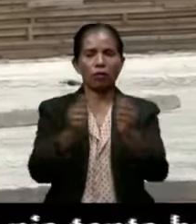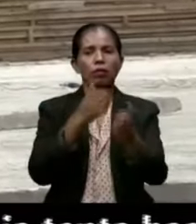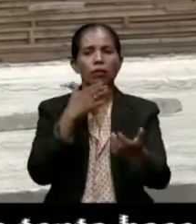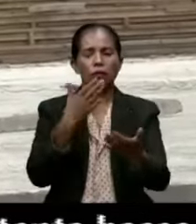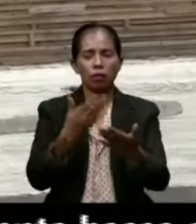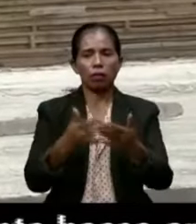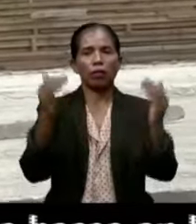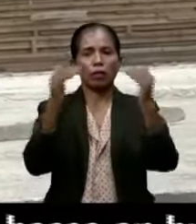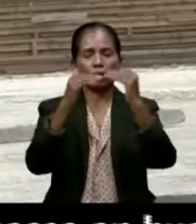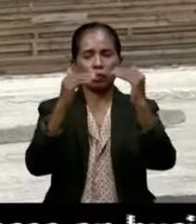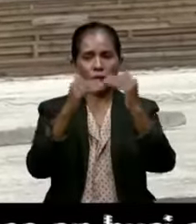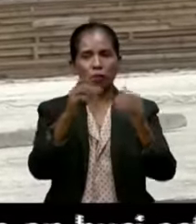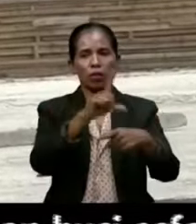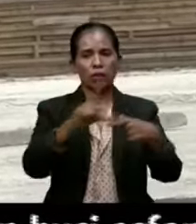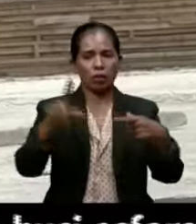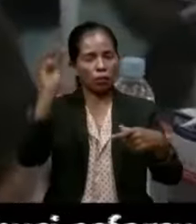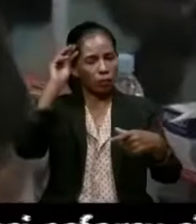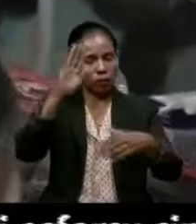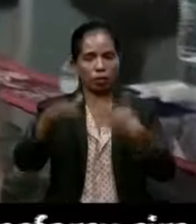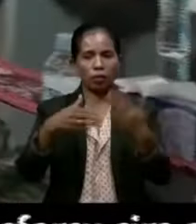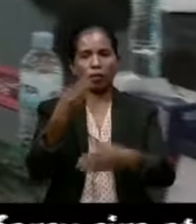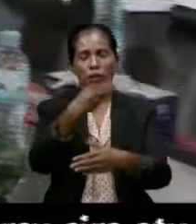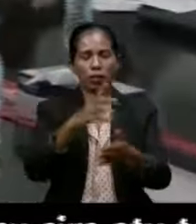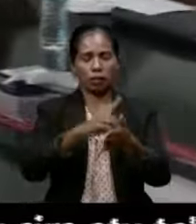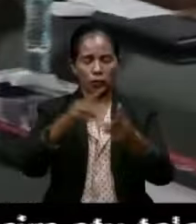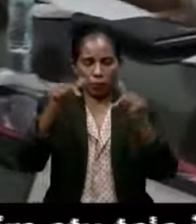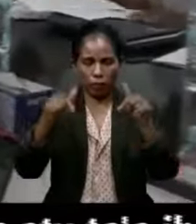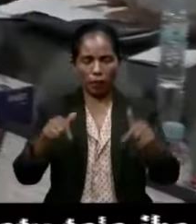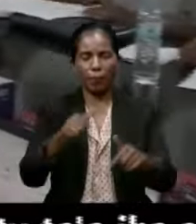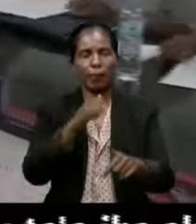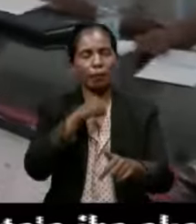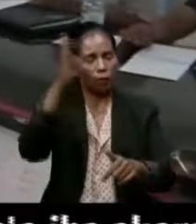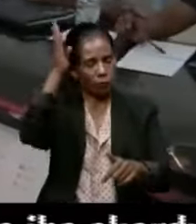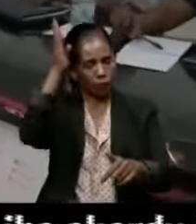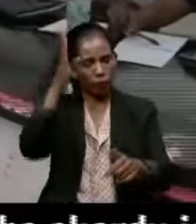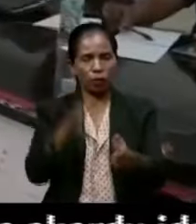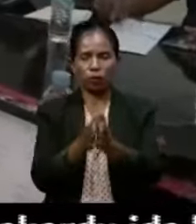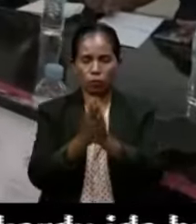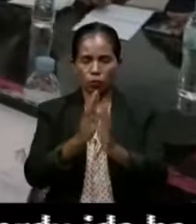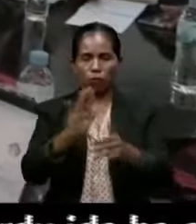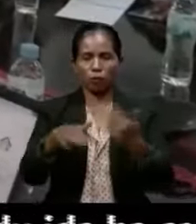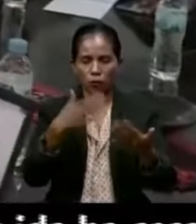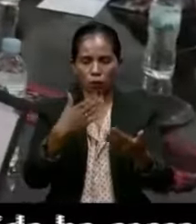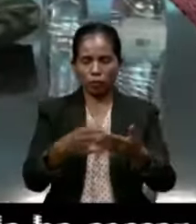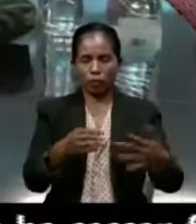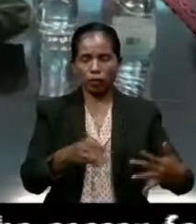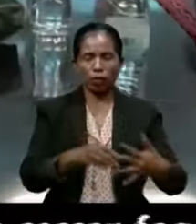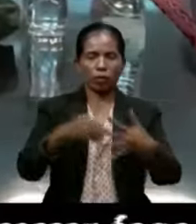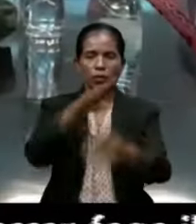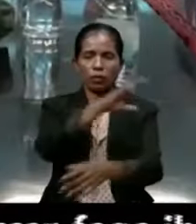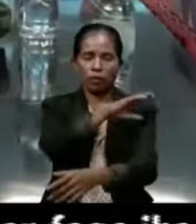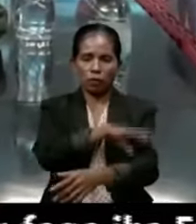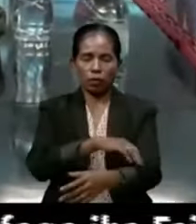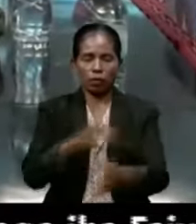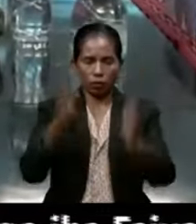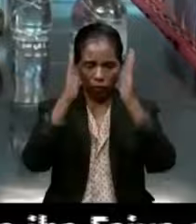ne encontro coordenação no linhas ministeriais quinta semana ne Dom Virgílio husuba órgão relevante sira e o liu parte segurança